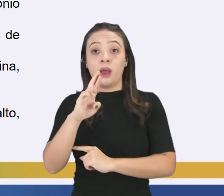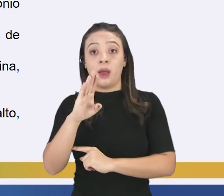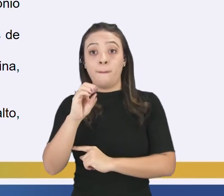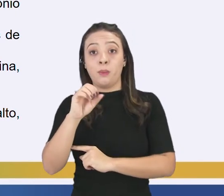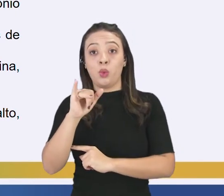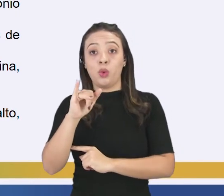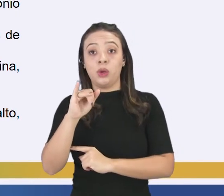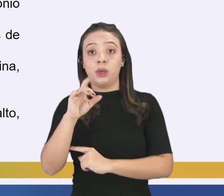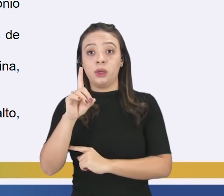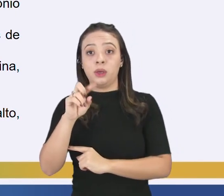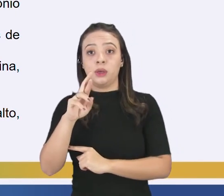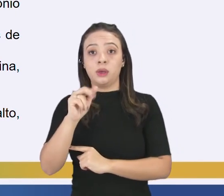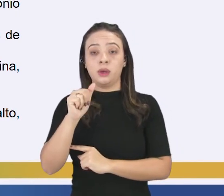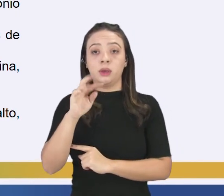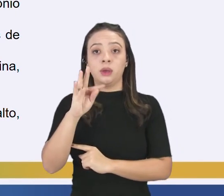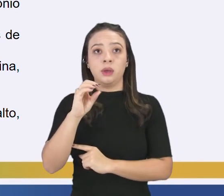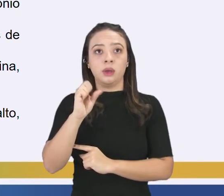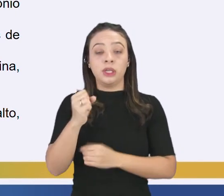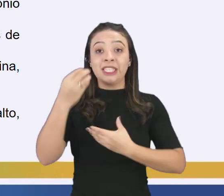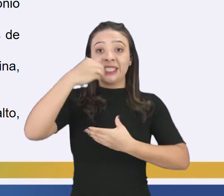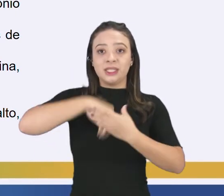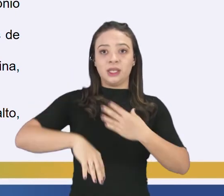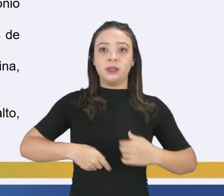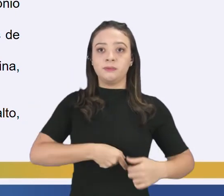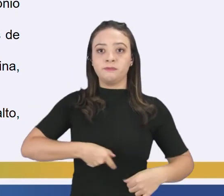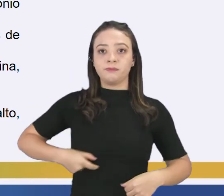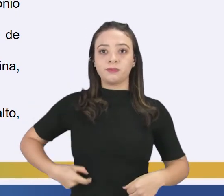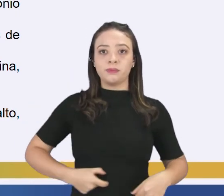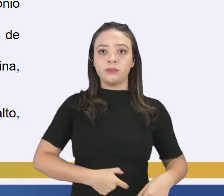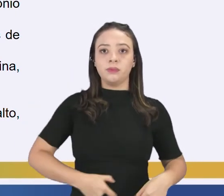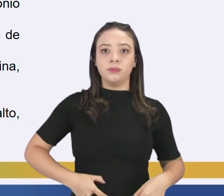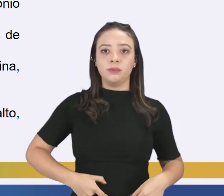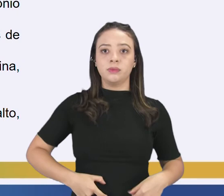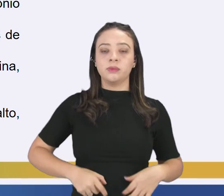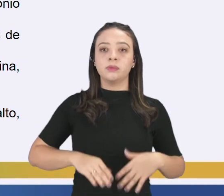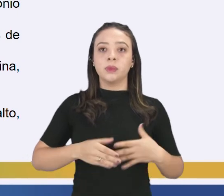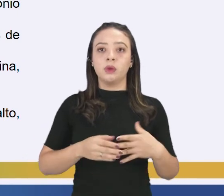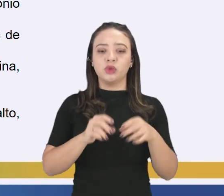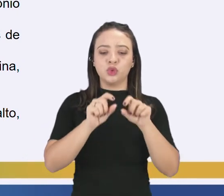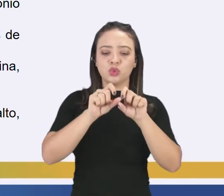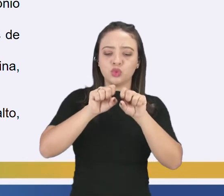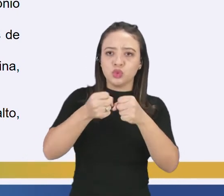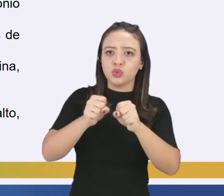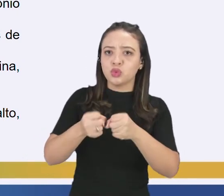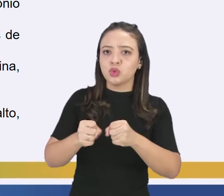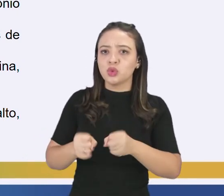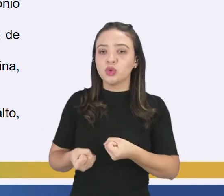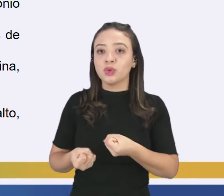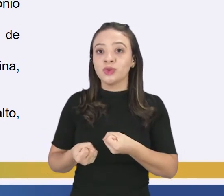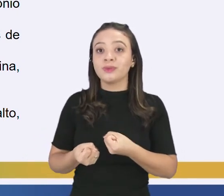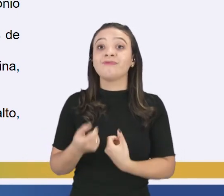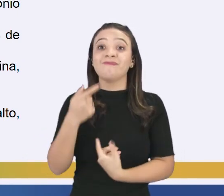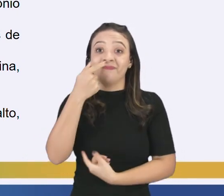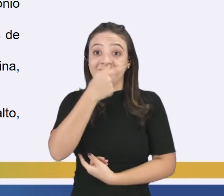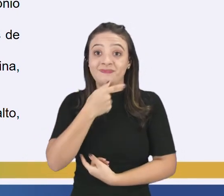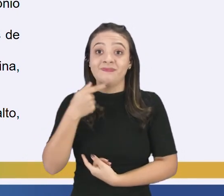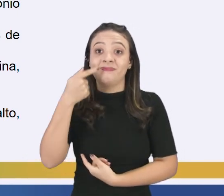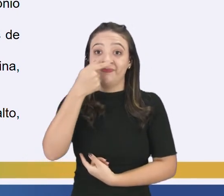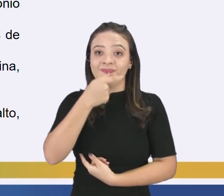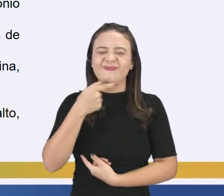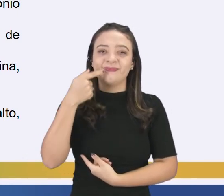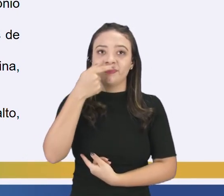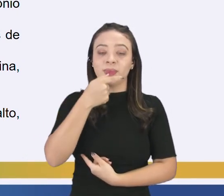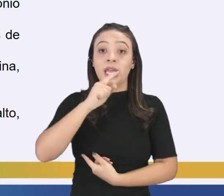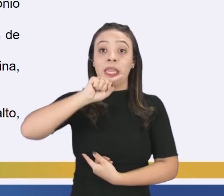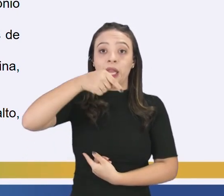que chegando ao intestino, sofrem a ação de enzimas, quebrando-se em moléculas menores, glicose, por exemplo, que